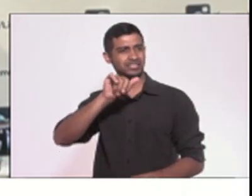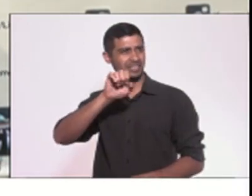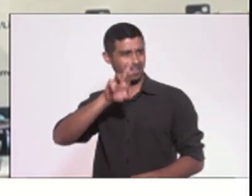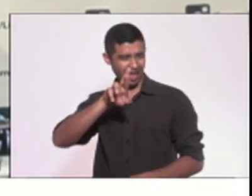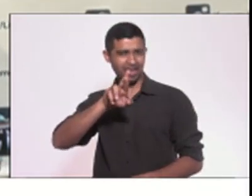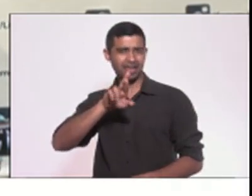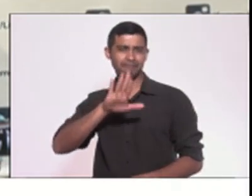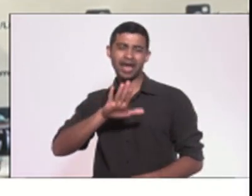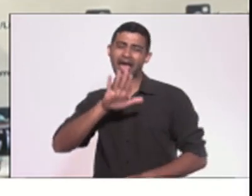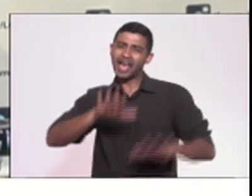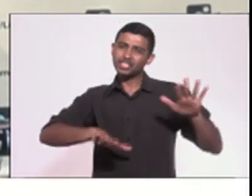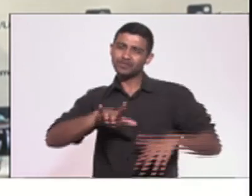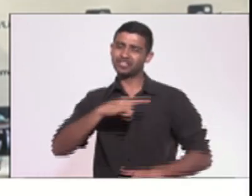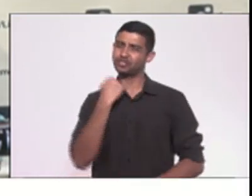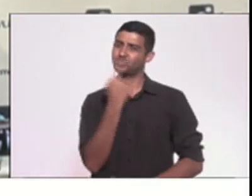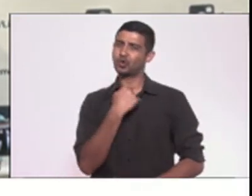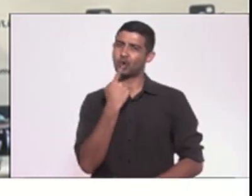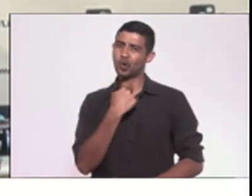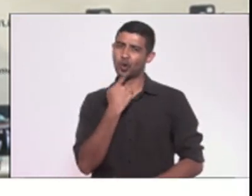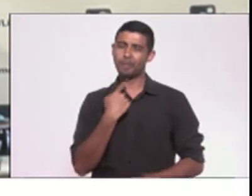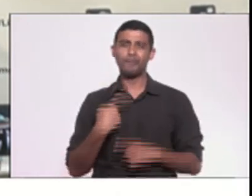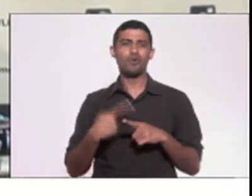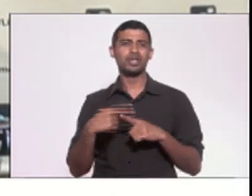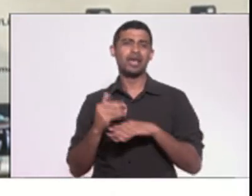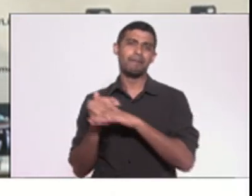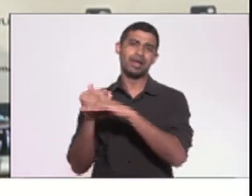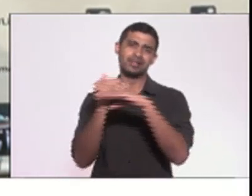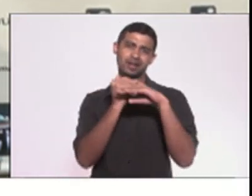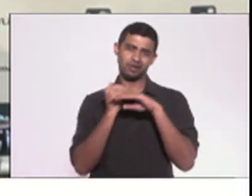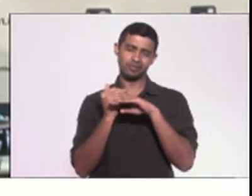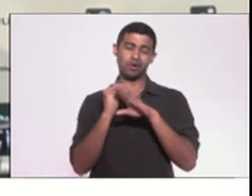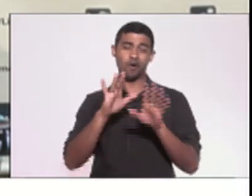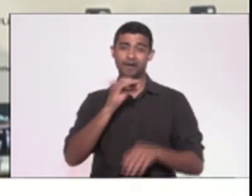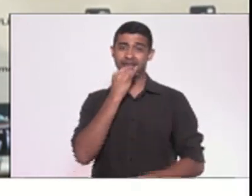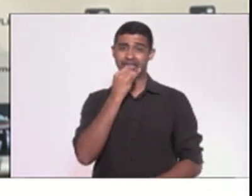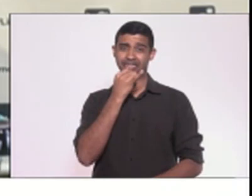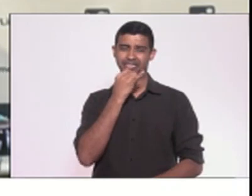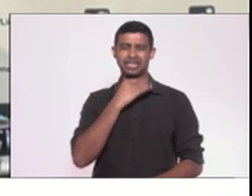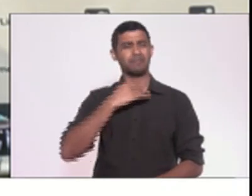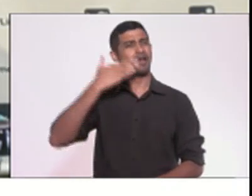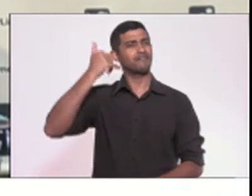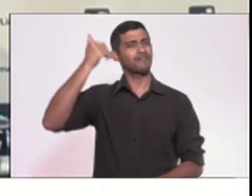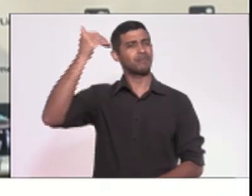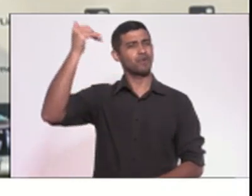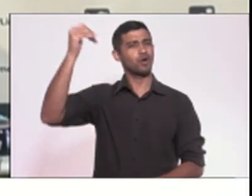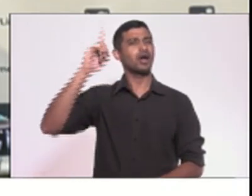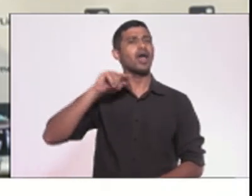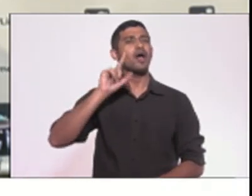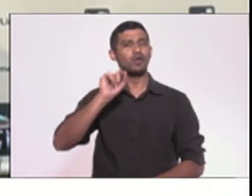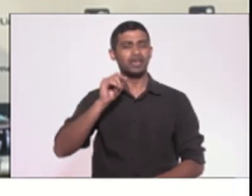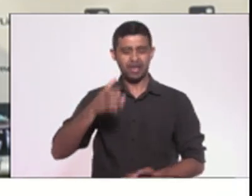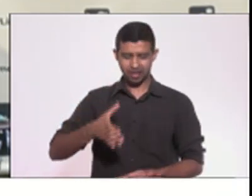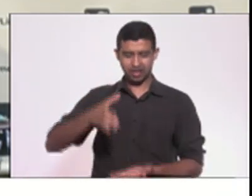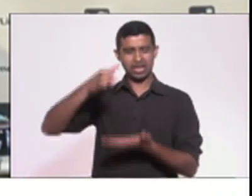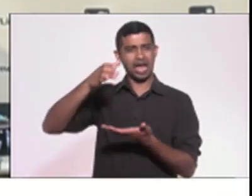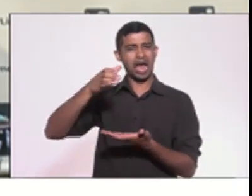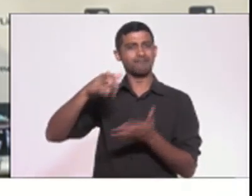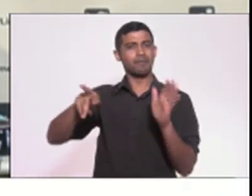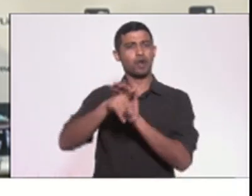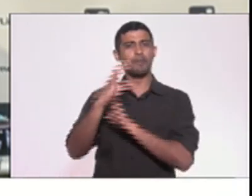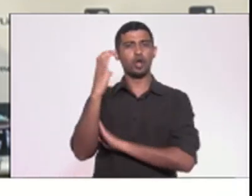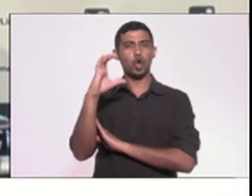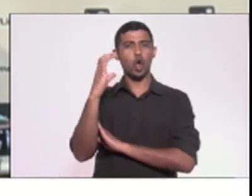não conseguimos reciclar devido à sua padronização. Um exemplo é aquela que é muito famosa, a retornável, da